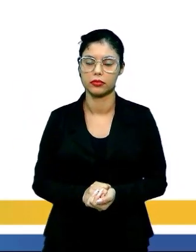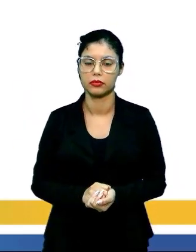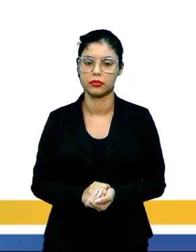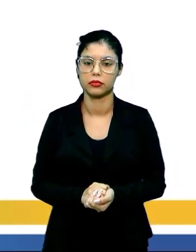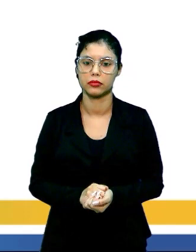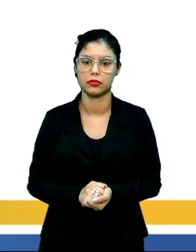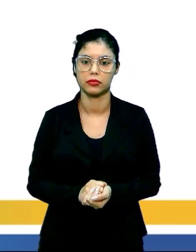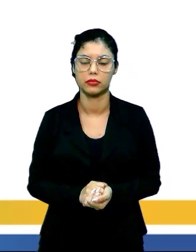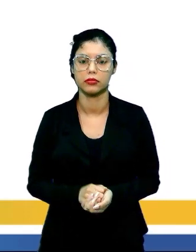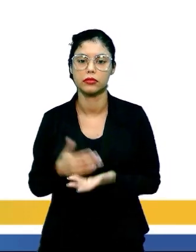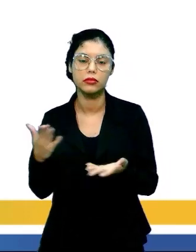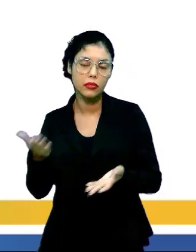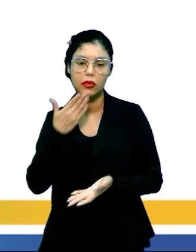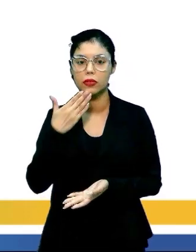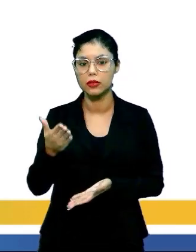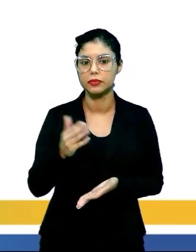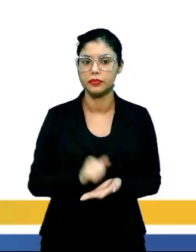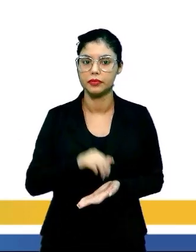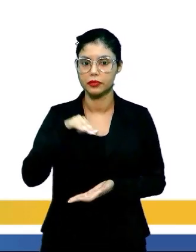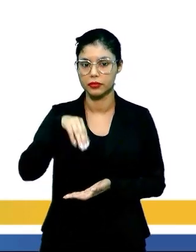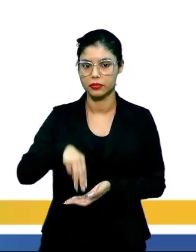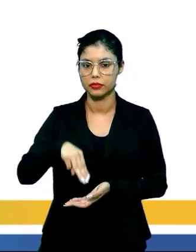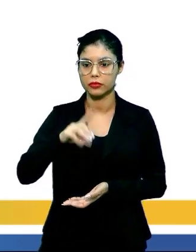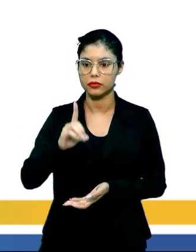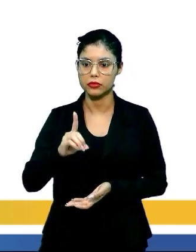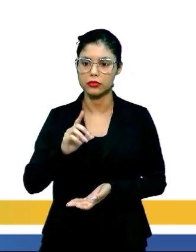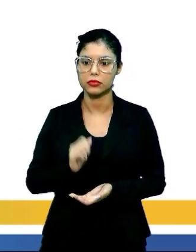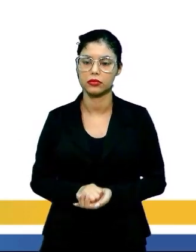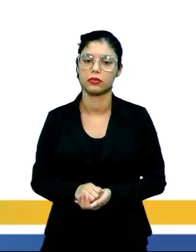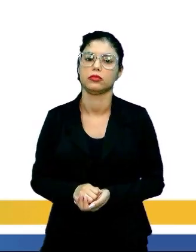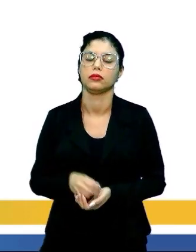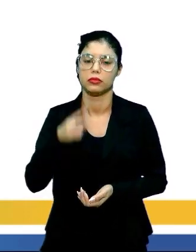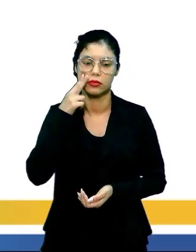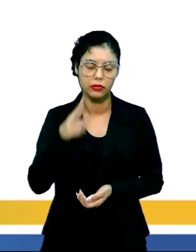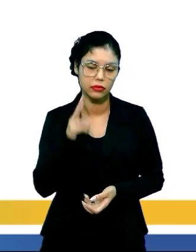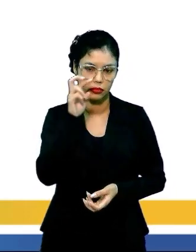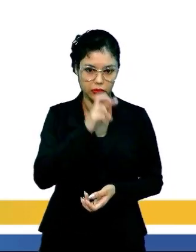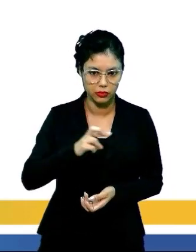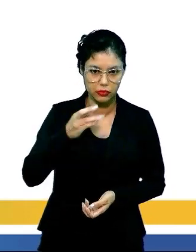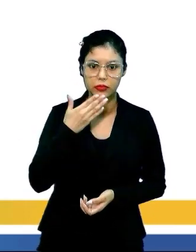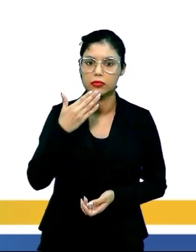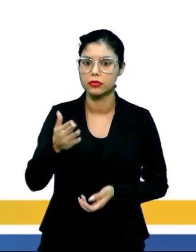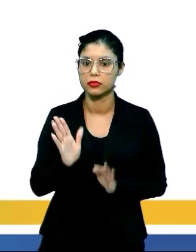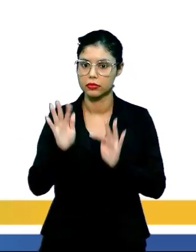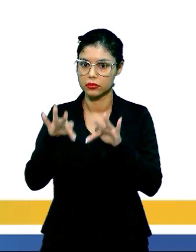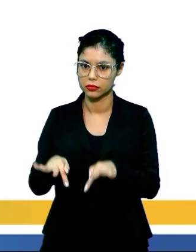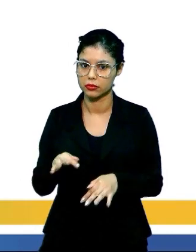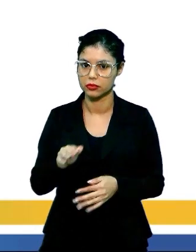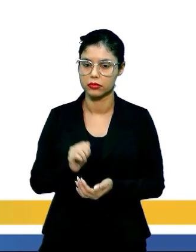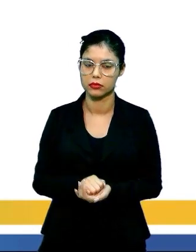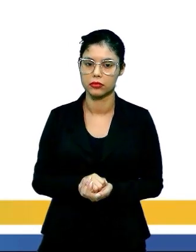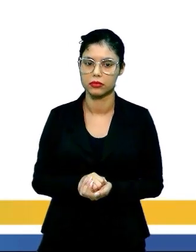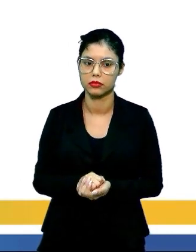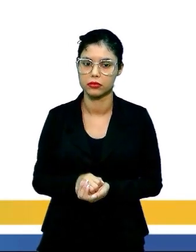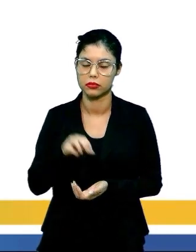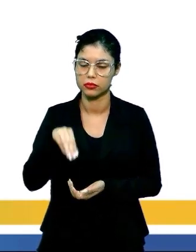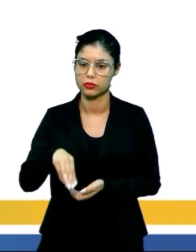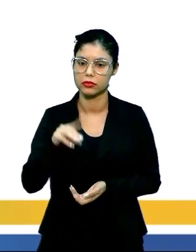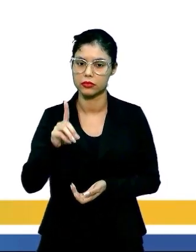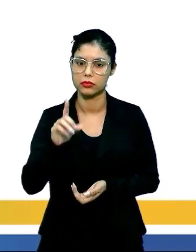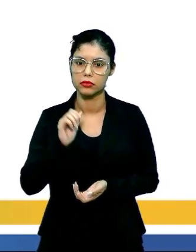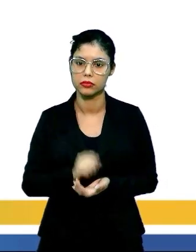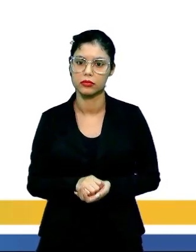tá? E aqui está pedindo a mediana. Preste atenção que você tem que analisar o que pede no final da questão. Qual é a